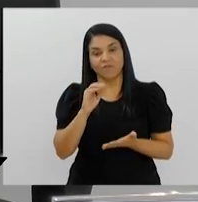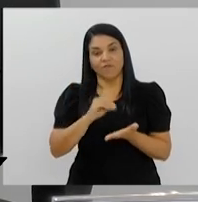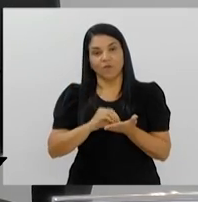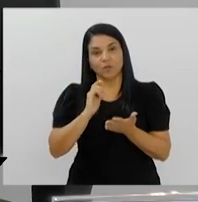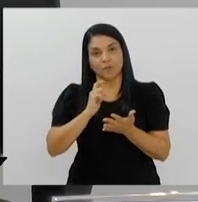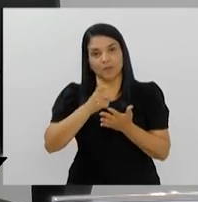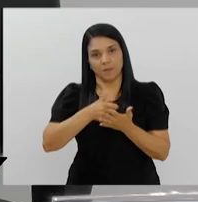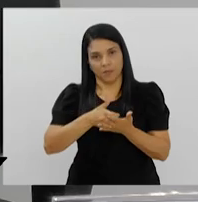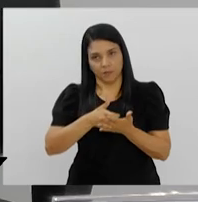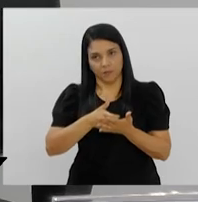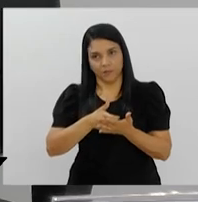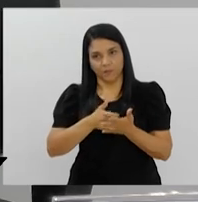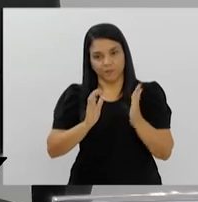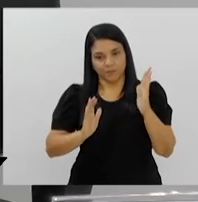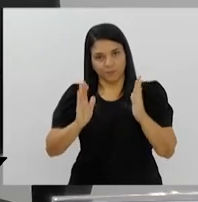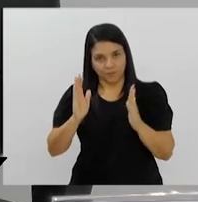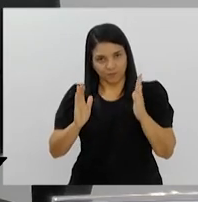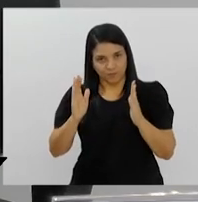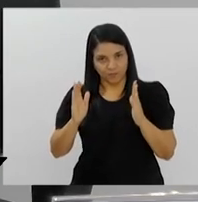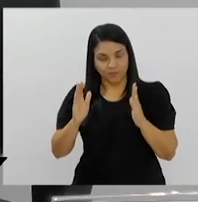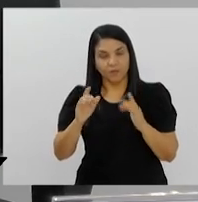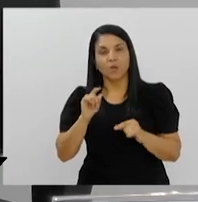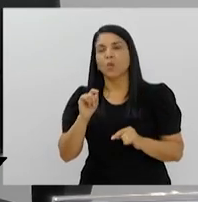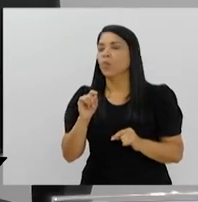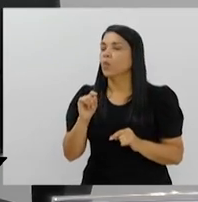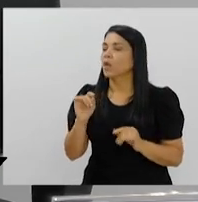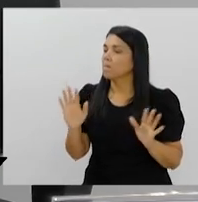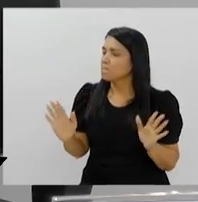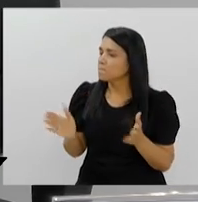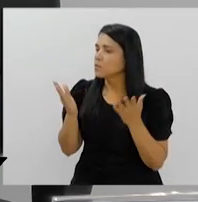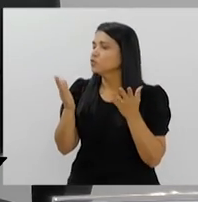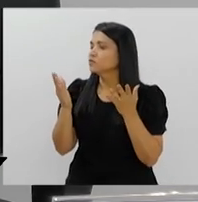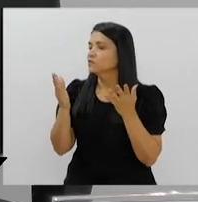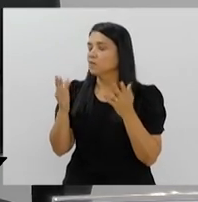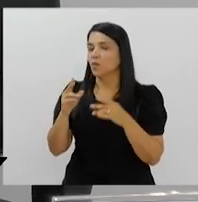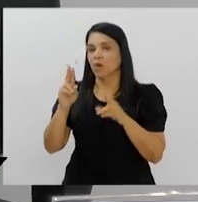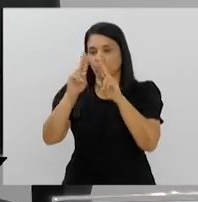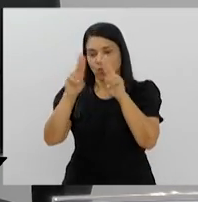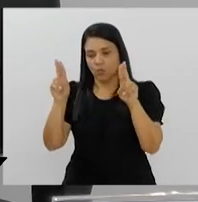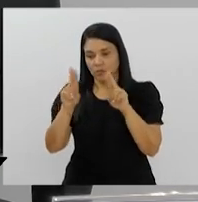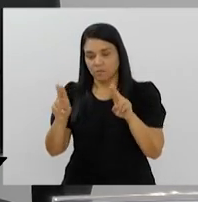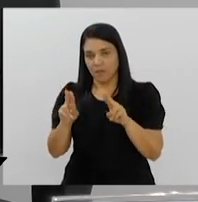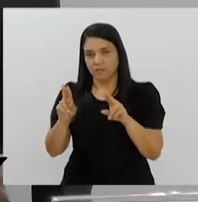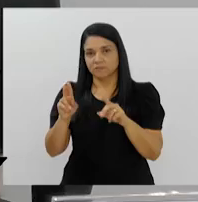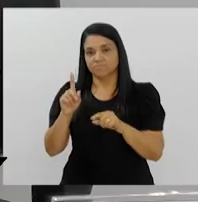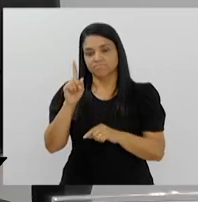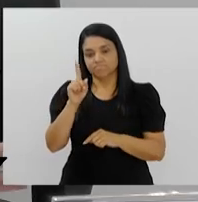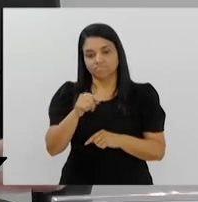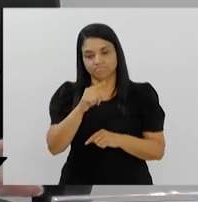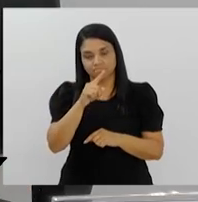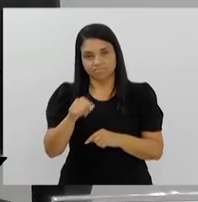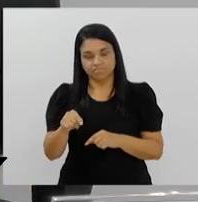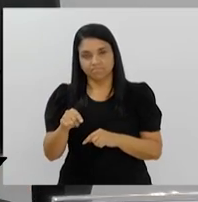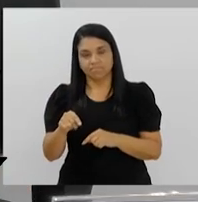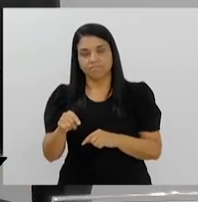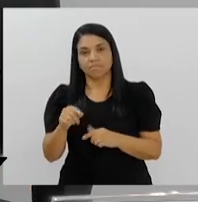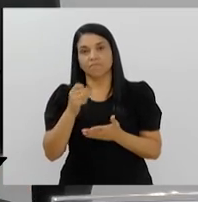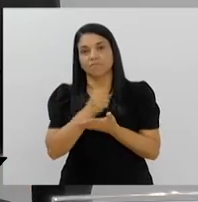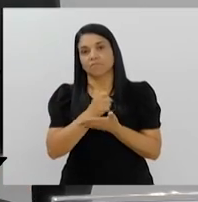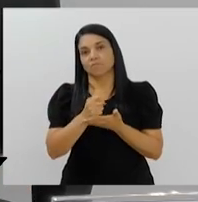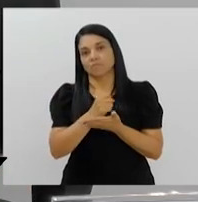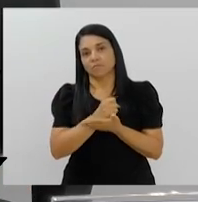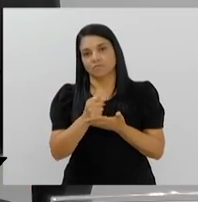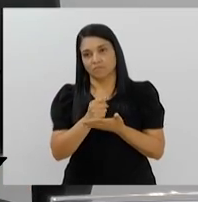Então o que motivou a Unimed a fazer esta rescisão unilateral dos